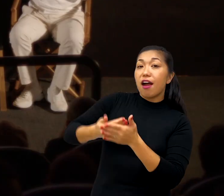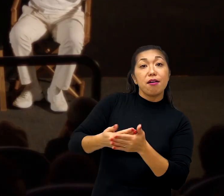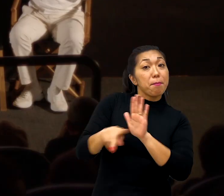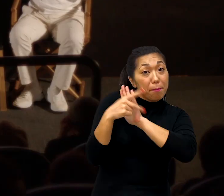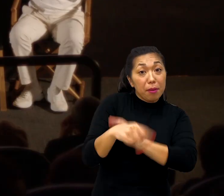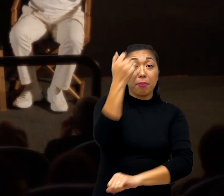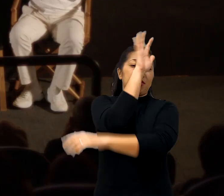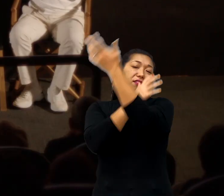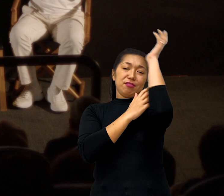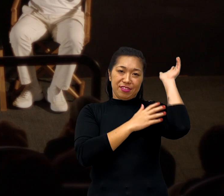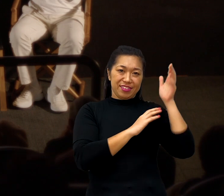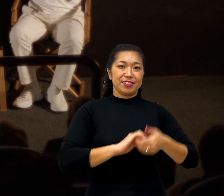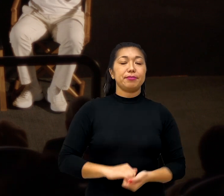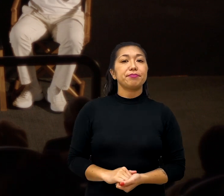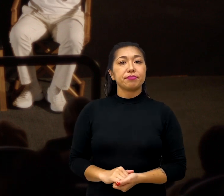natureza.